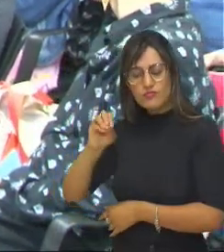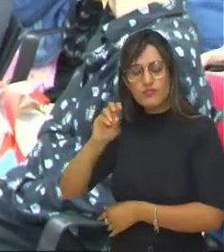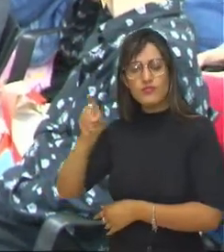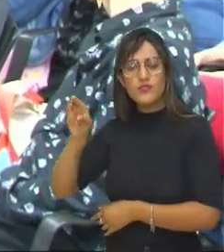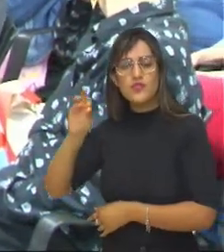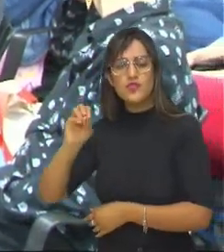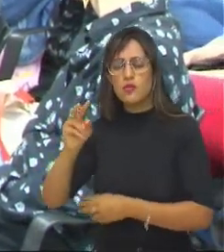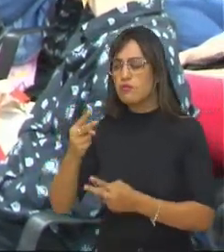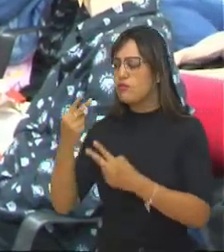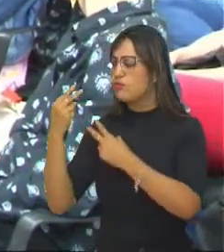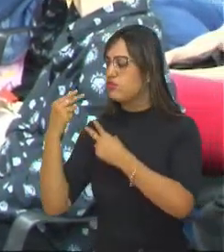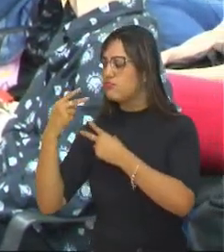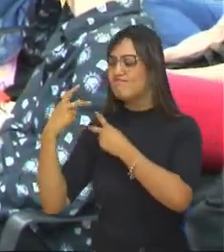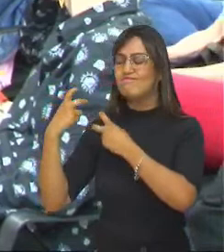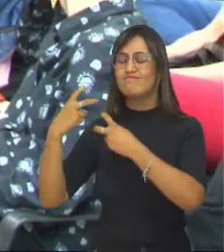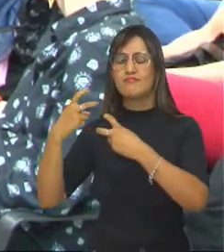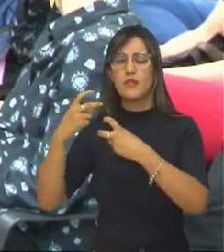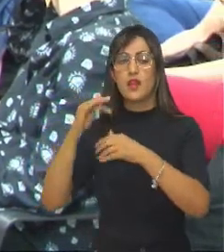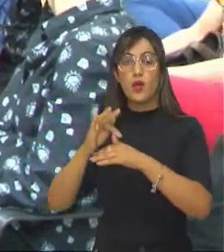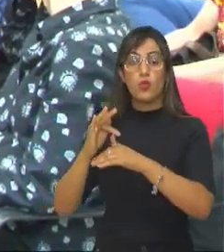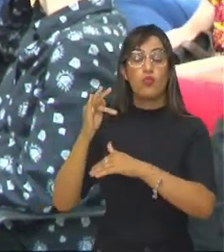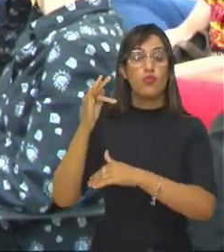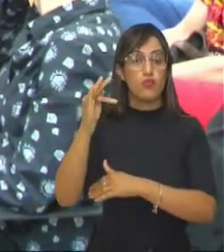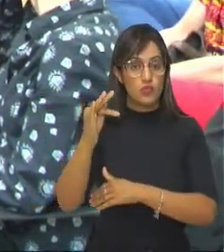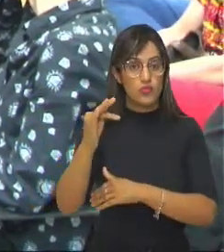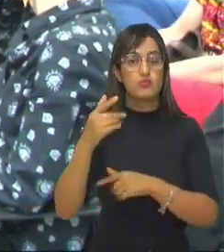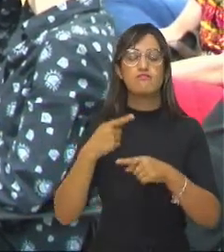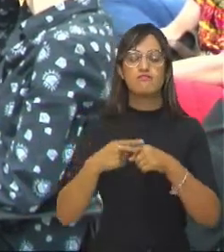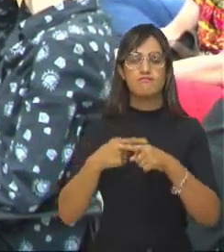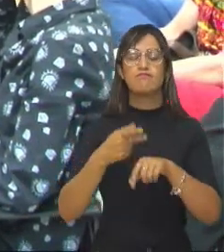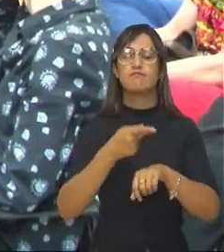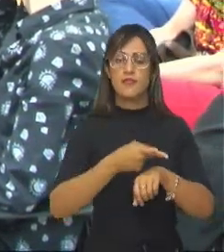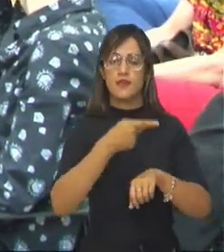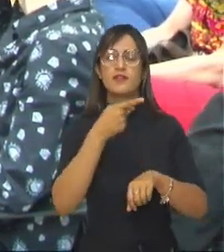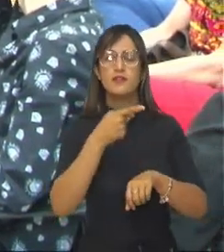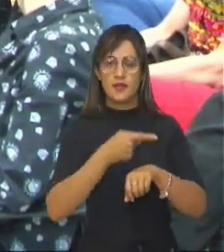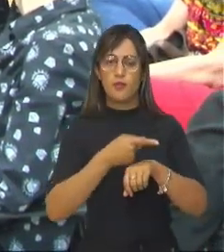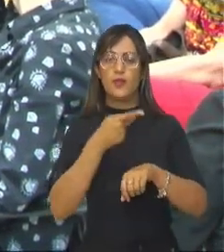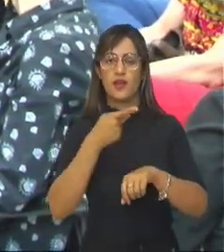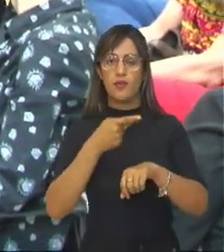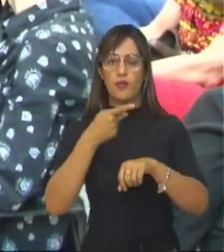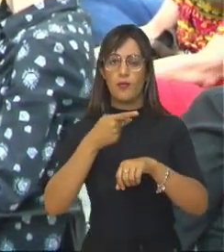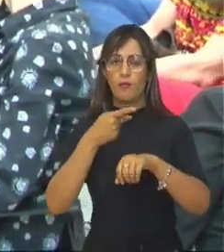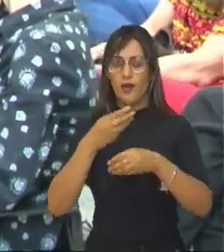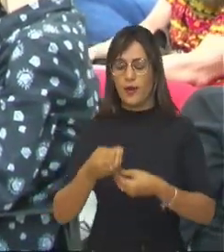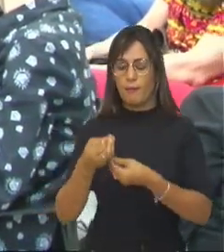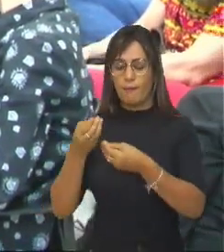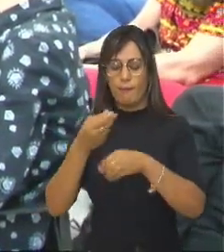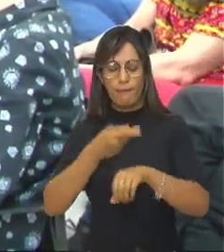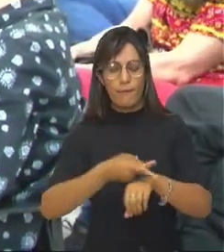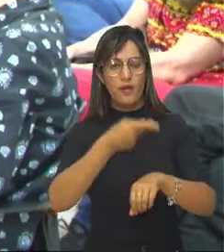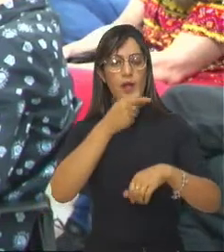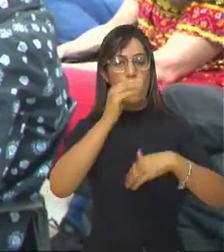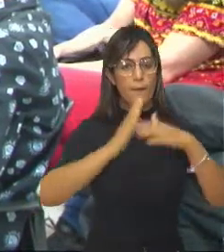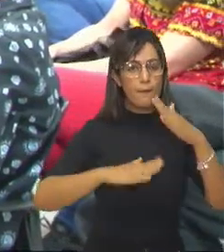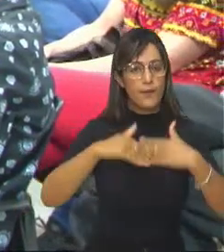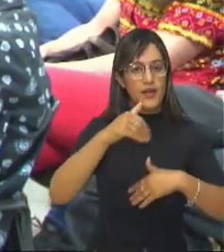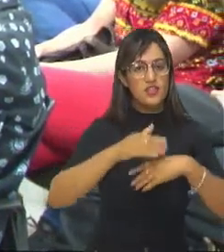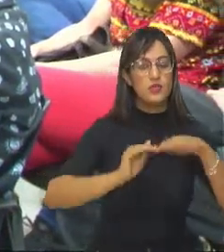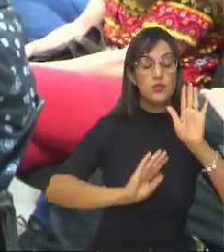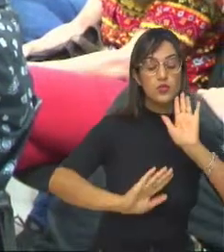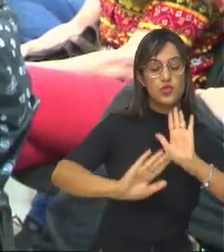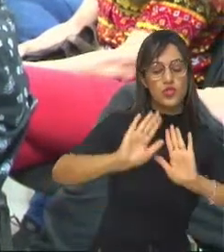trás, mas também olhando para frente. Porque esse prêmio é um prêmio para premiar práticas de promoção de